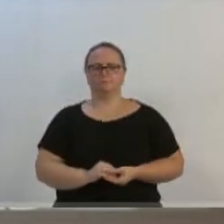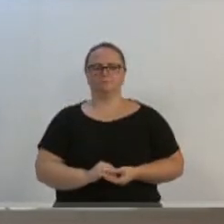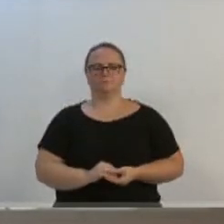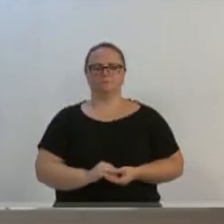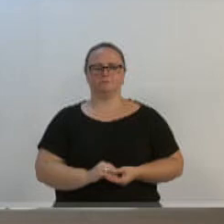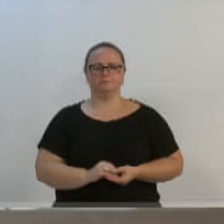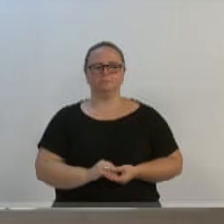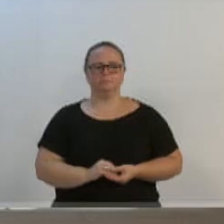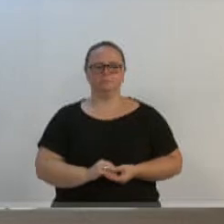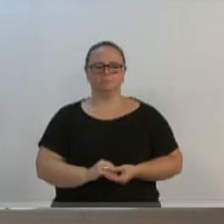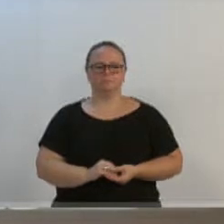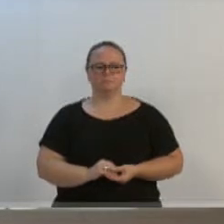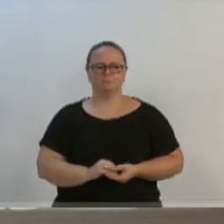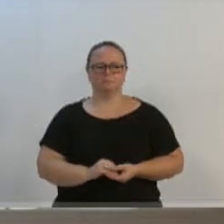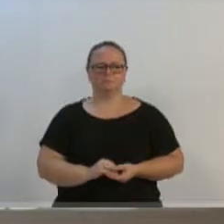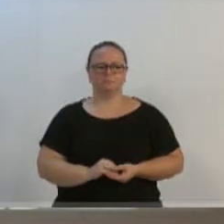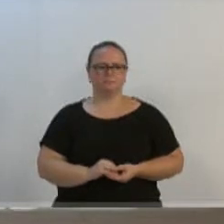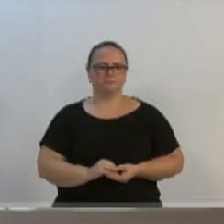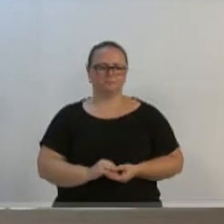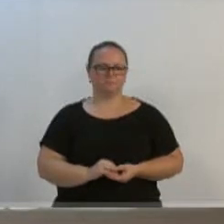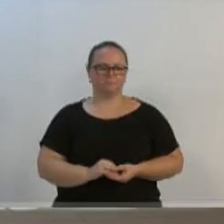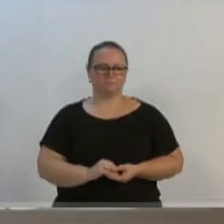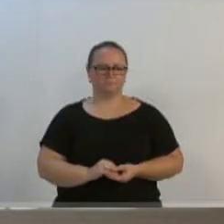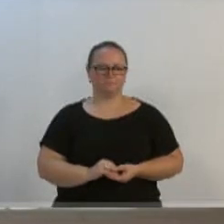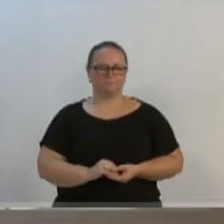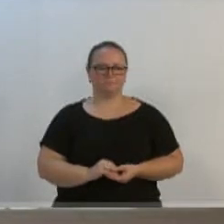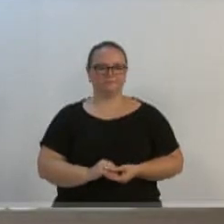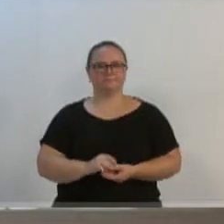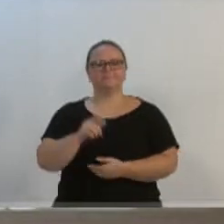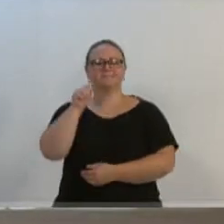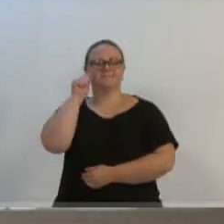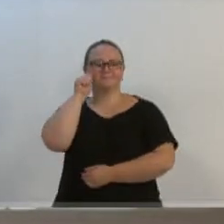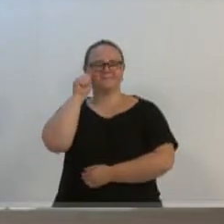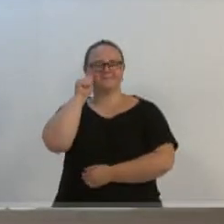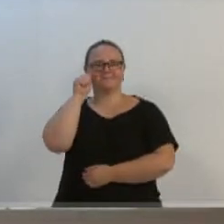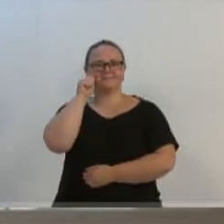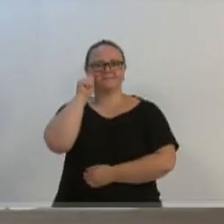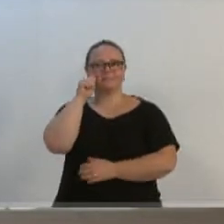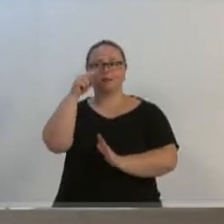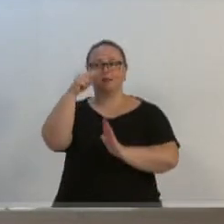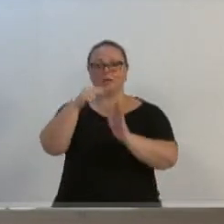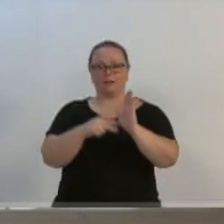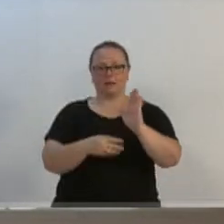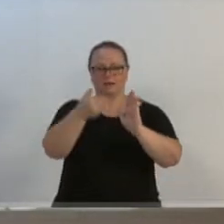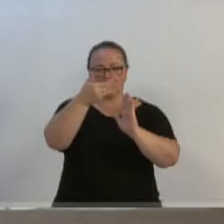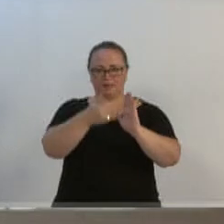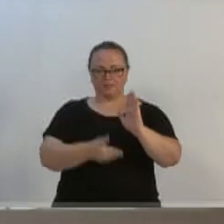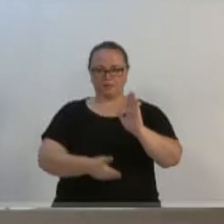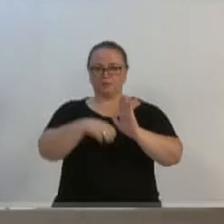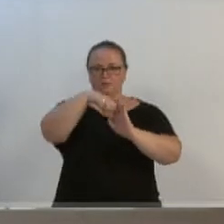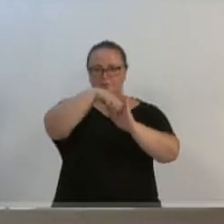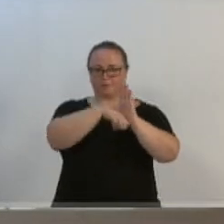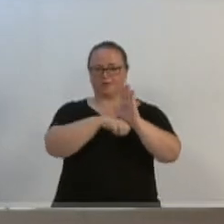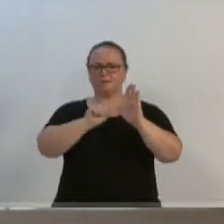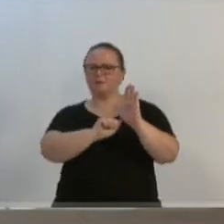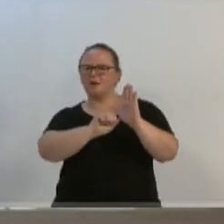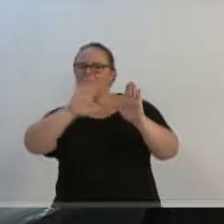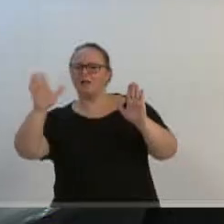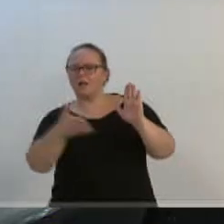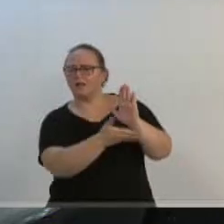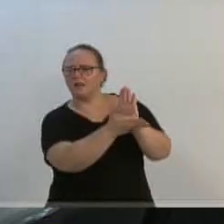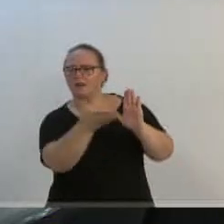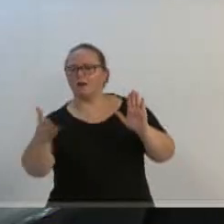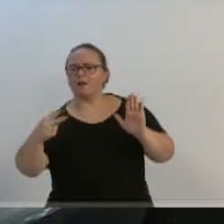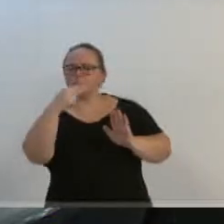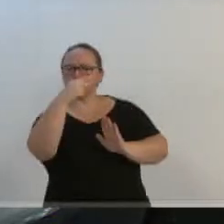O vereador Almir Vieira vai me ajudar aqui, auxiliar, fazendo a leitura aqui das emendas, para que possa ficar mais claro para os vereadores